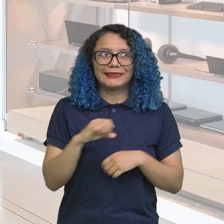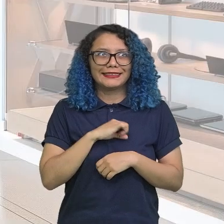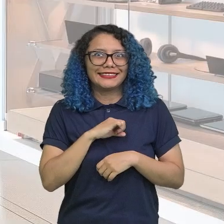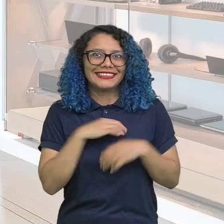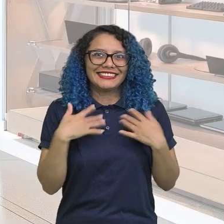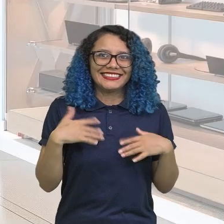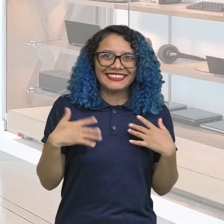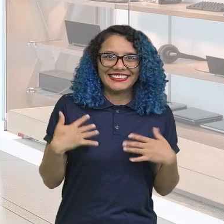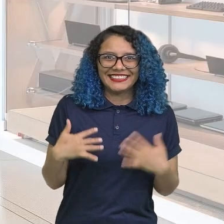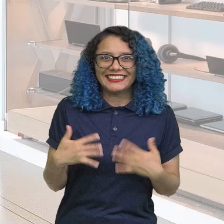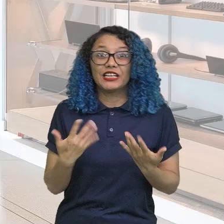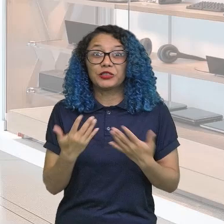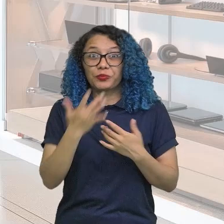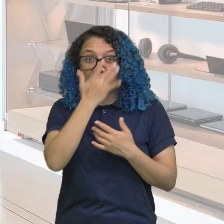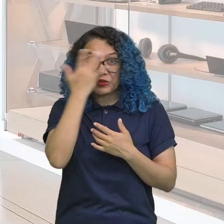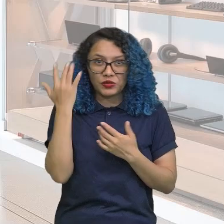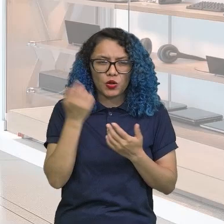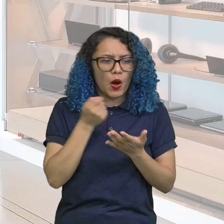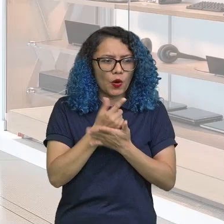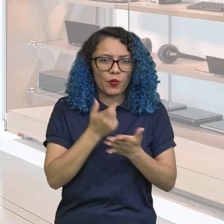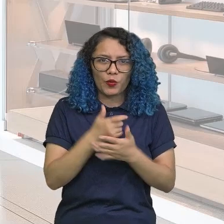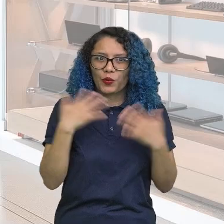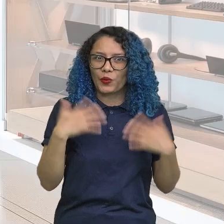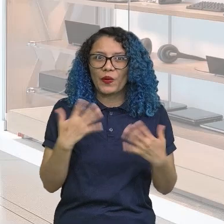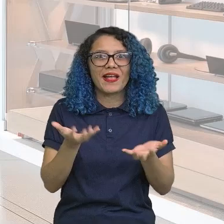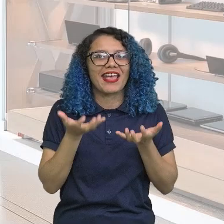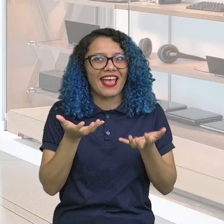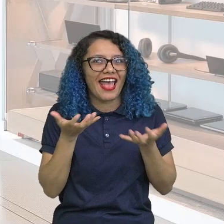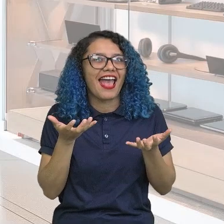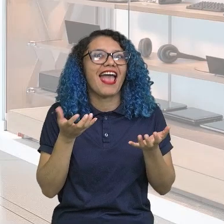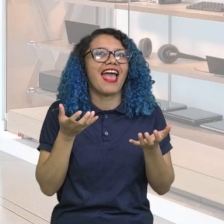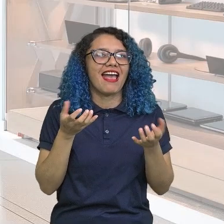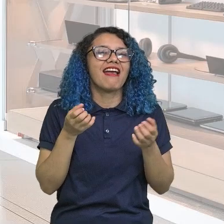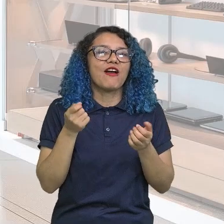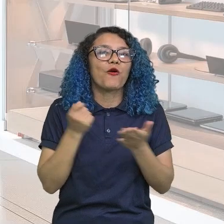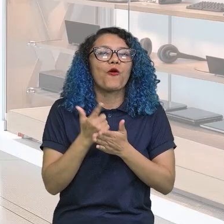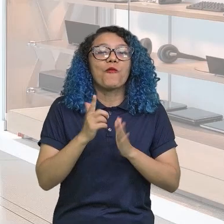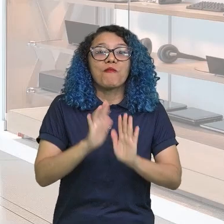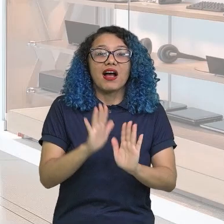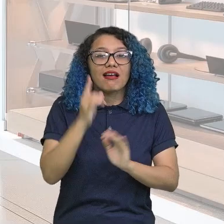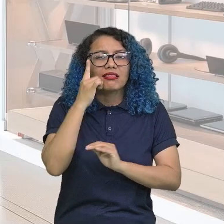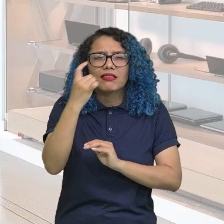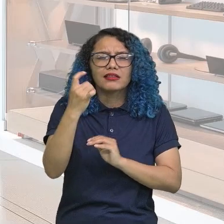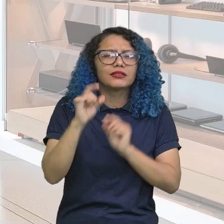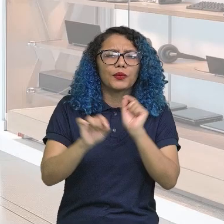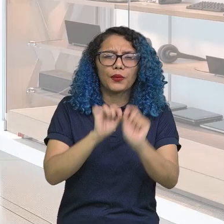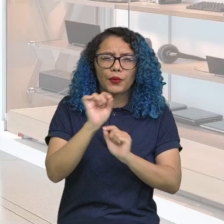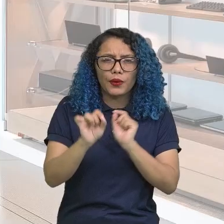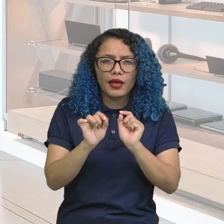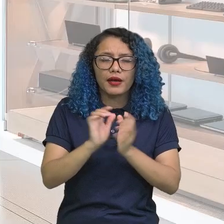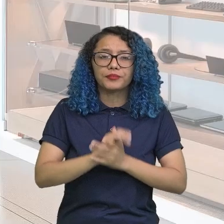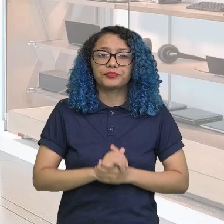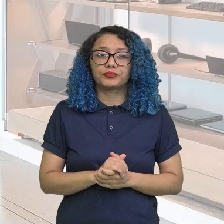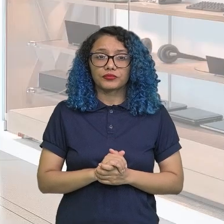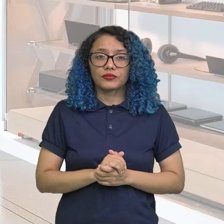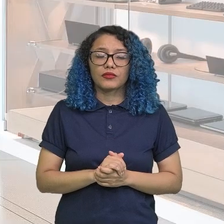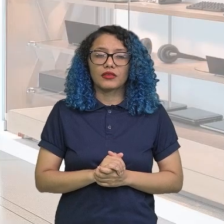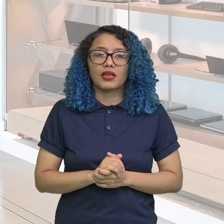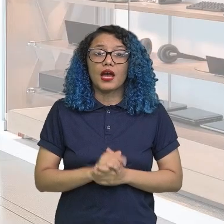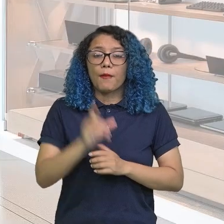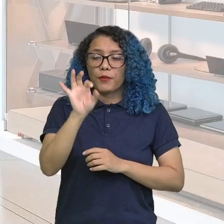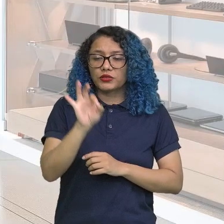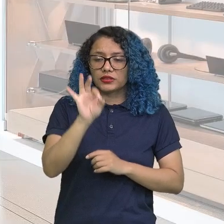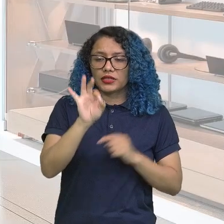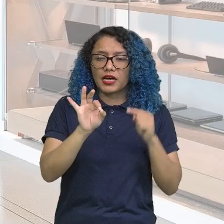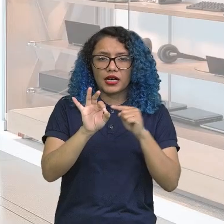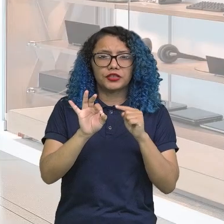quem é muito consumista e já quer fazer as compras. Mas o interessante é a gente perceber que aí a porcentagem ela está sendo usada